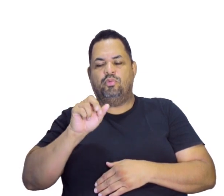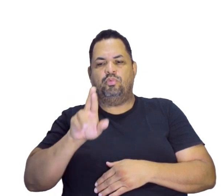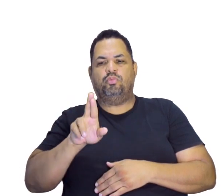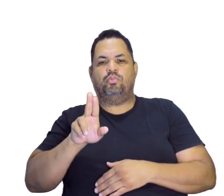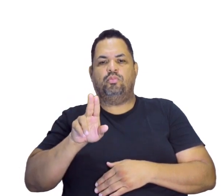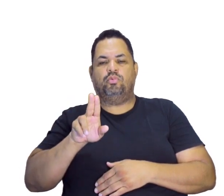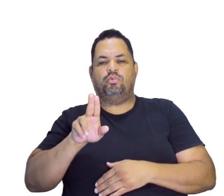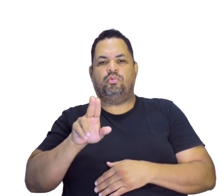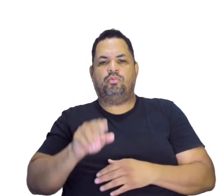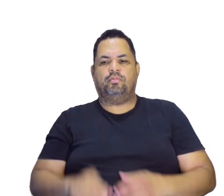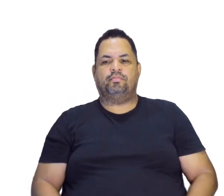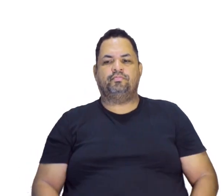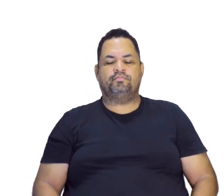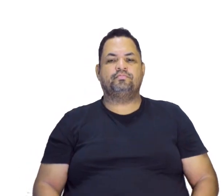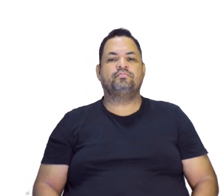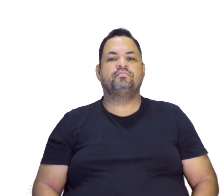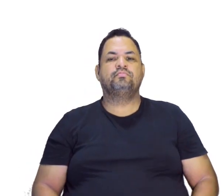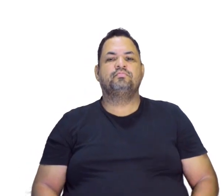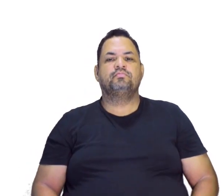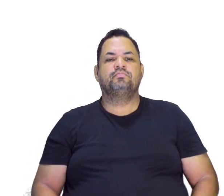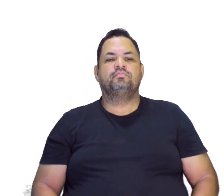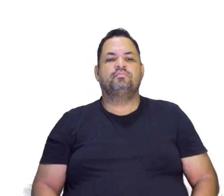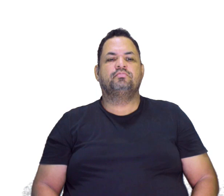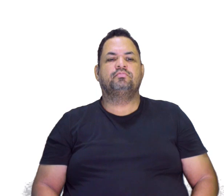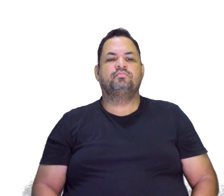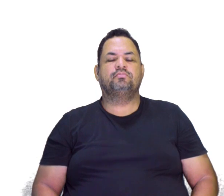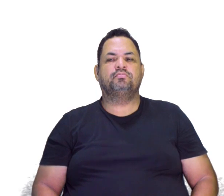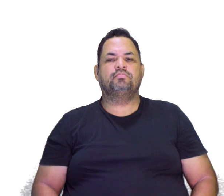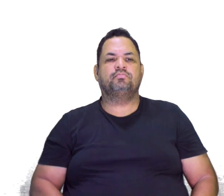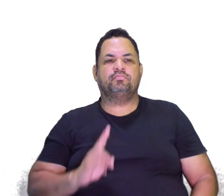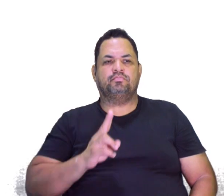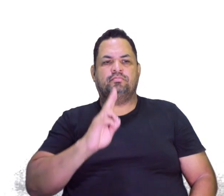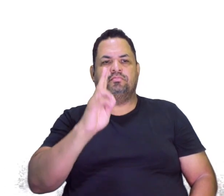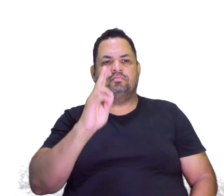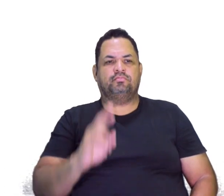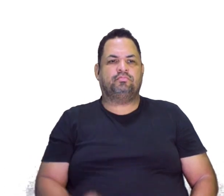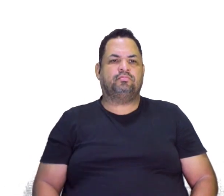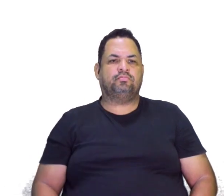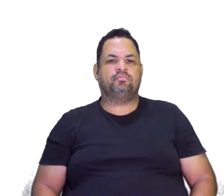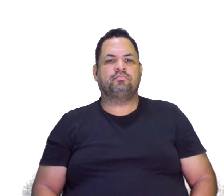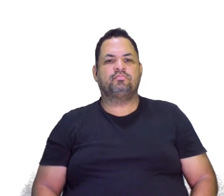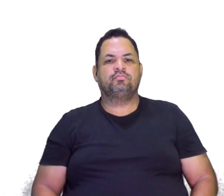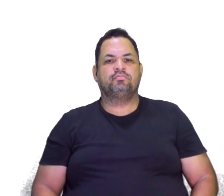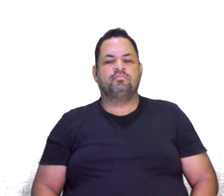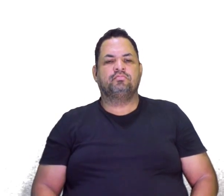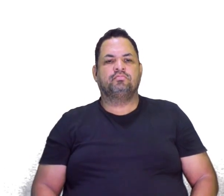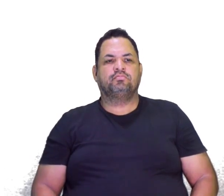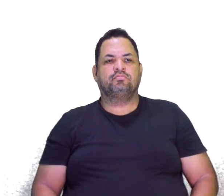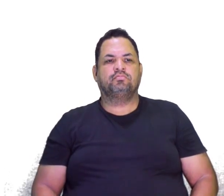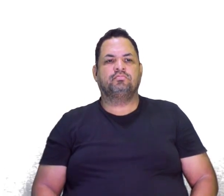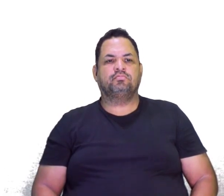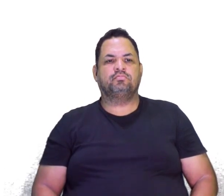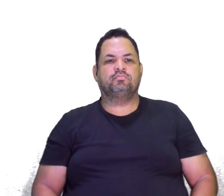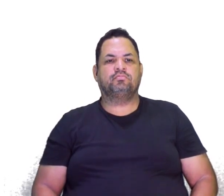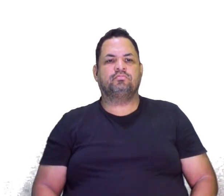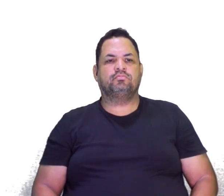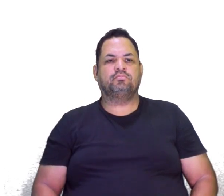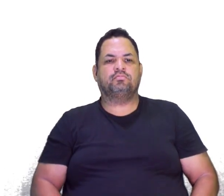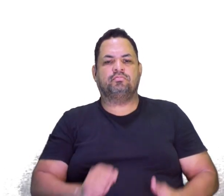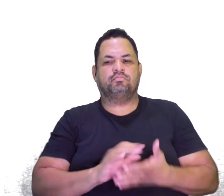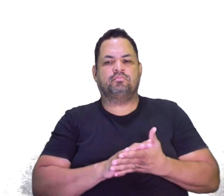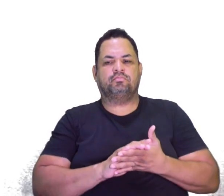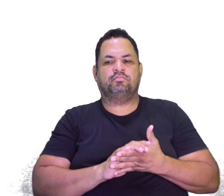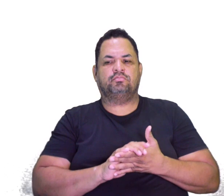Andrade, a Tarsila do Amaral. Tá bom? Então vamos seguir aqui, que a nossa questão